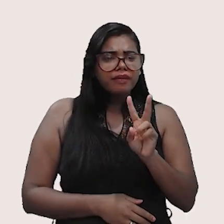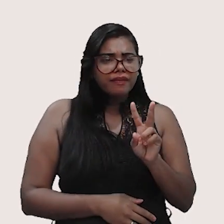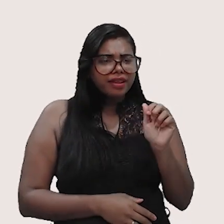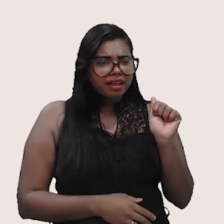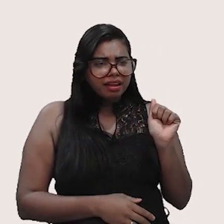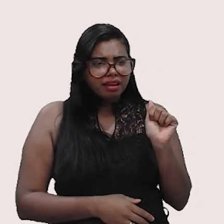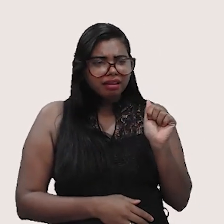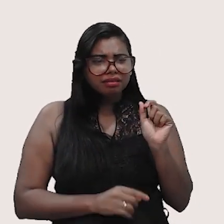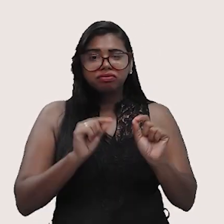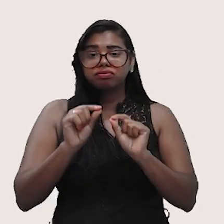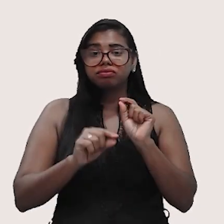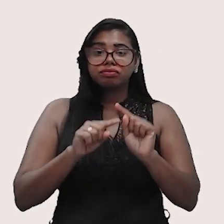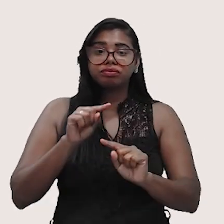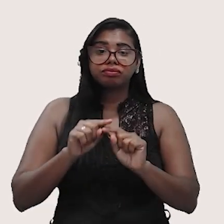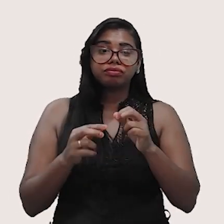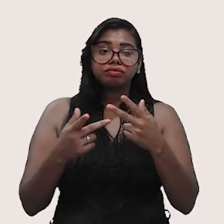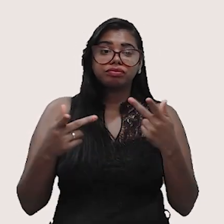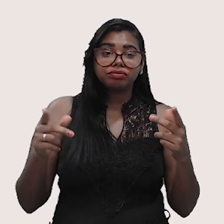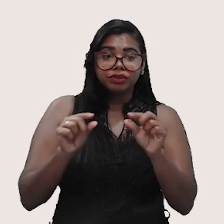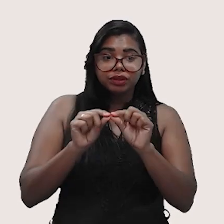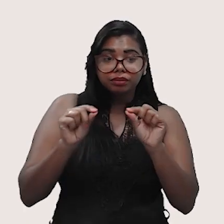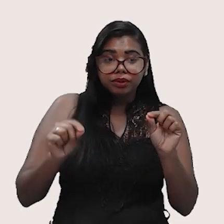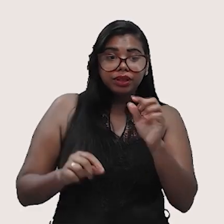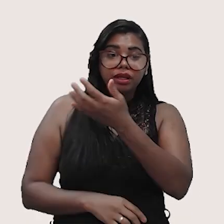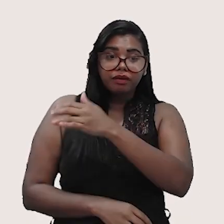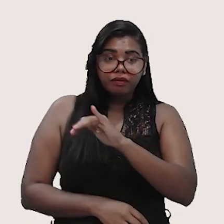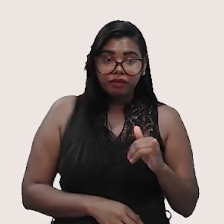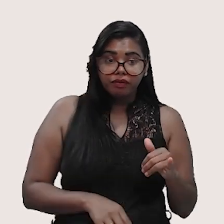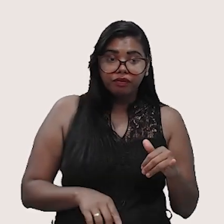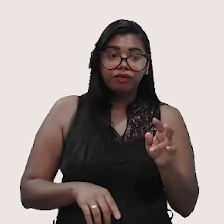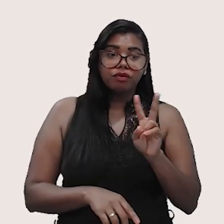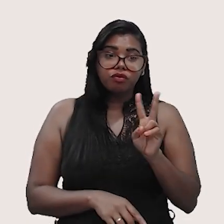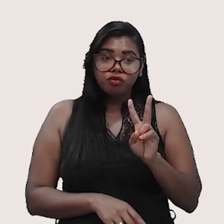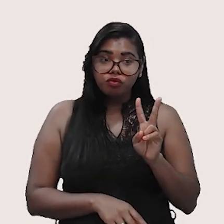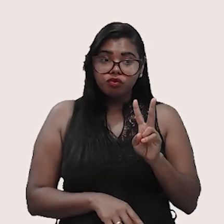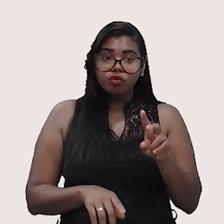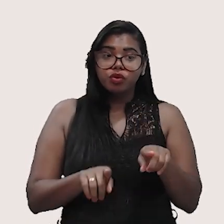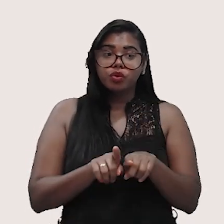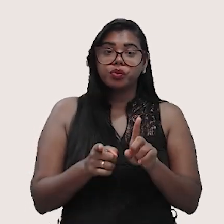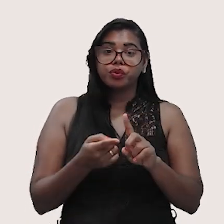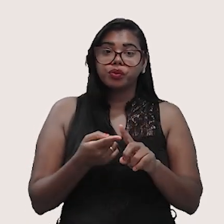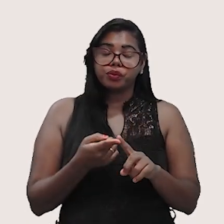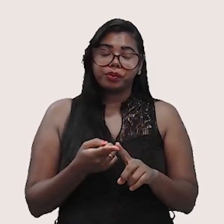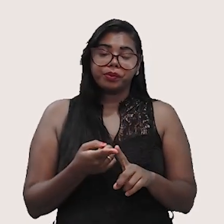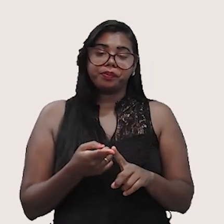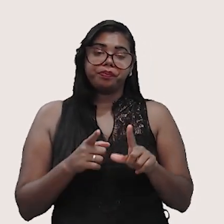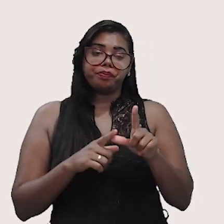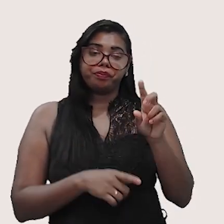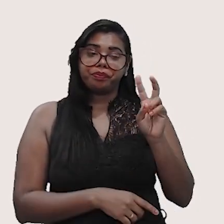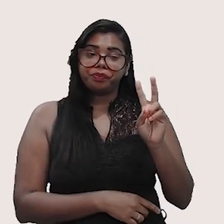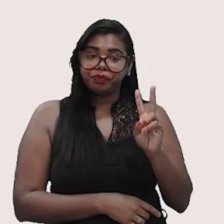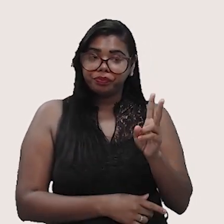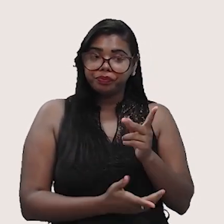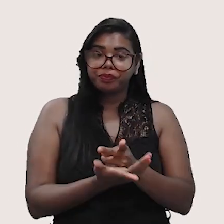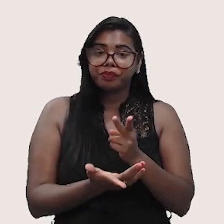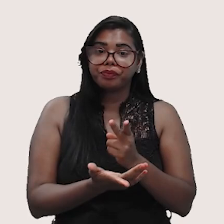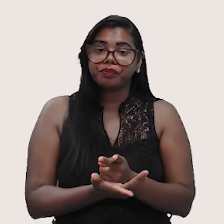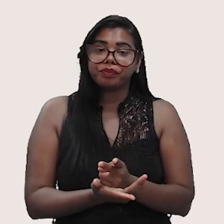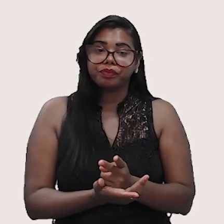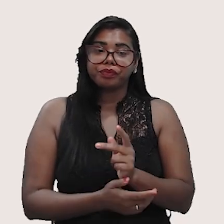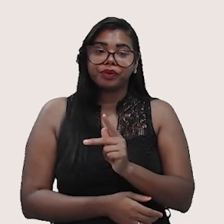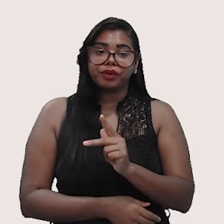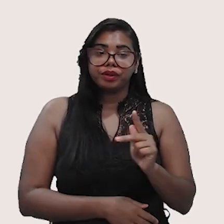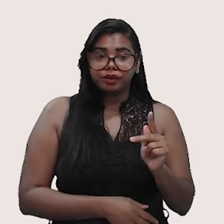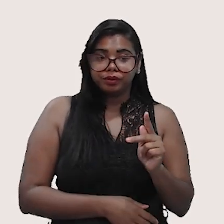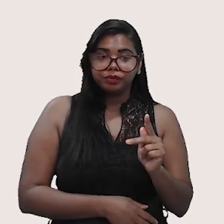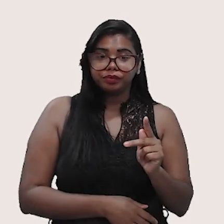equipamentos para medir a voltagem e a amperagem. O voltímetro, que é a letra V, sempre está ligado em paralelo e o amperímetro, que é a letra